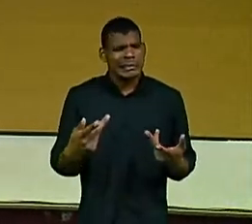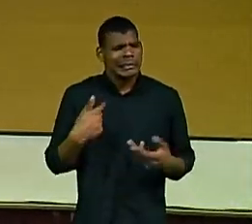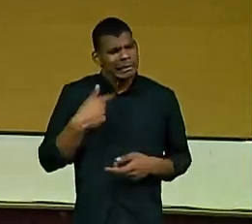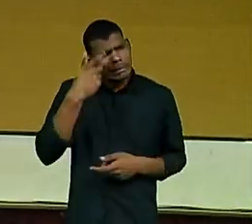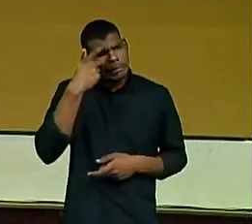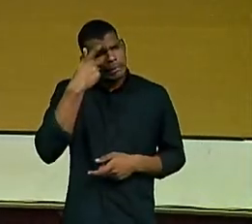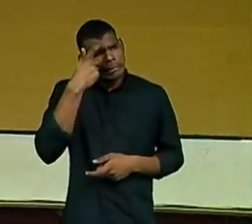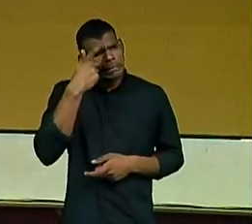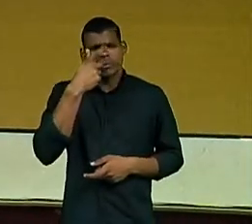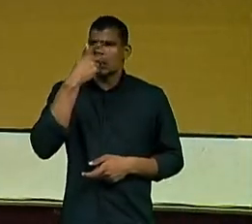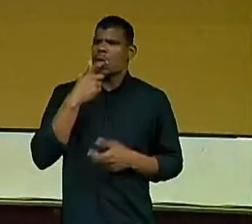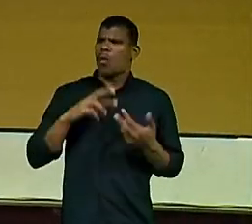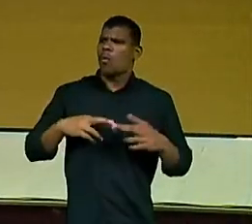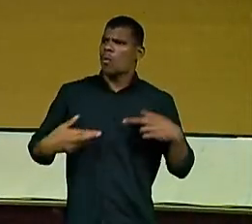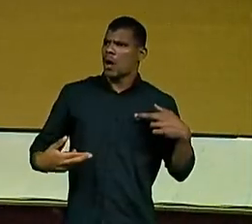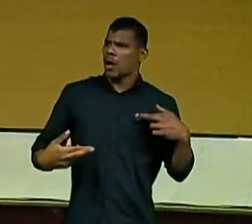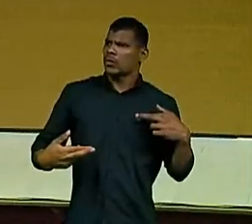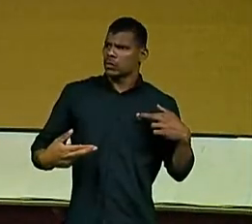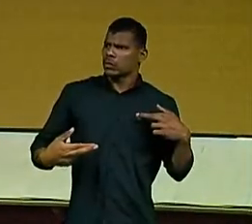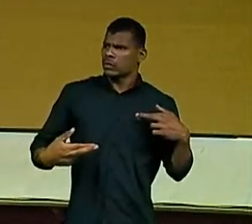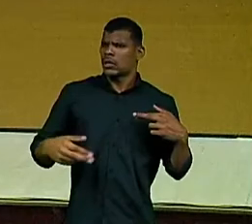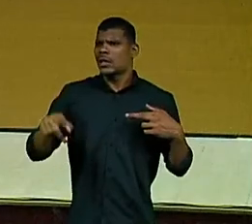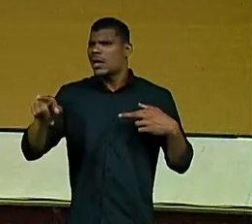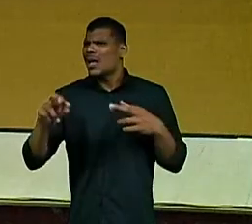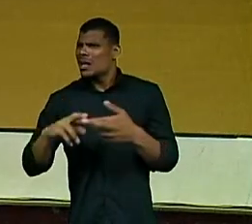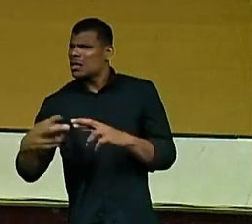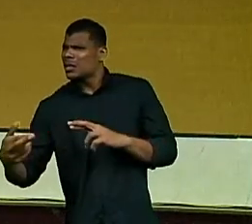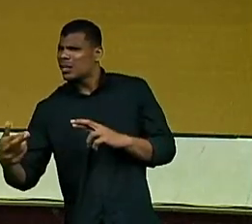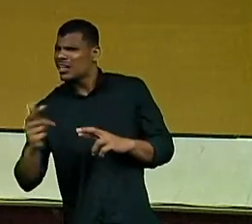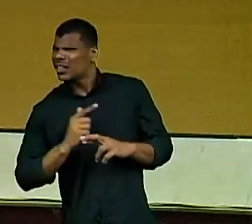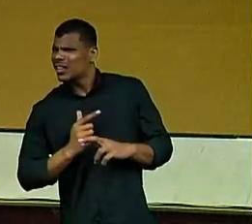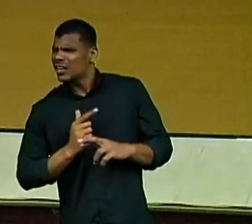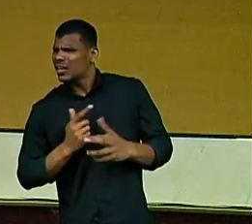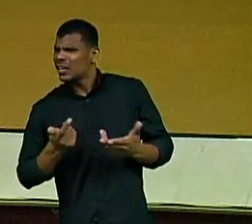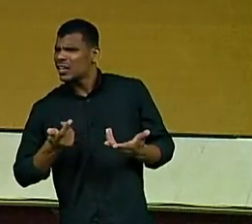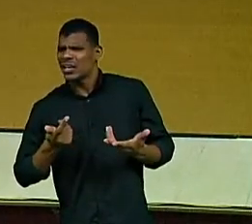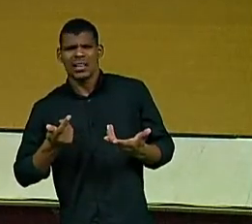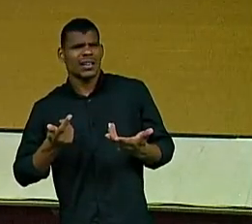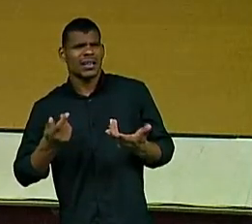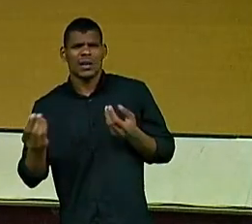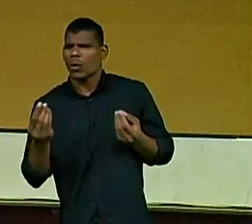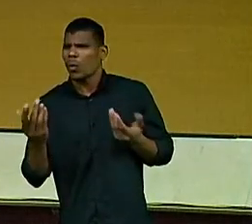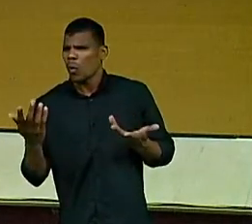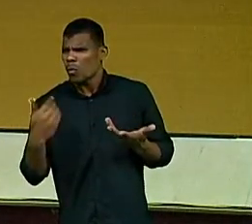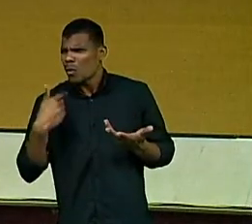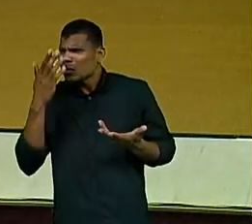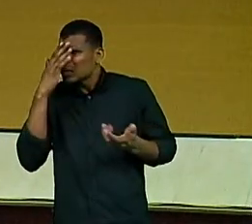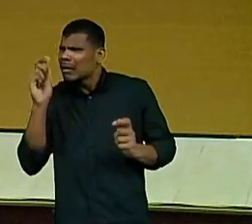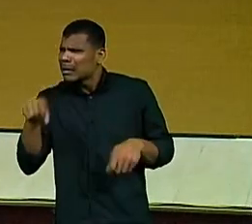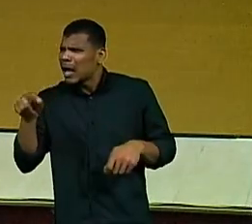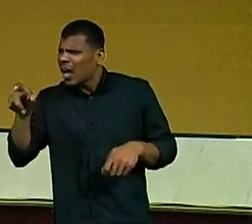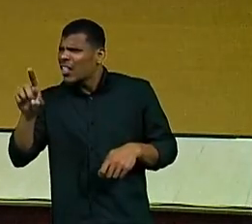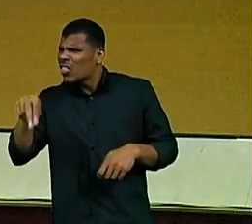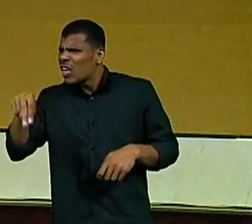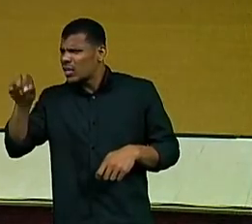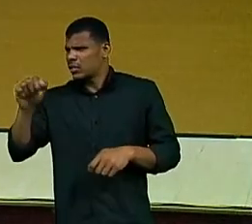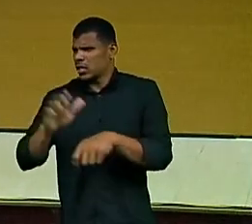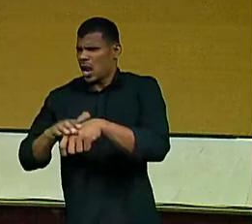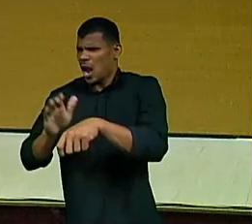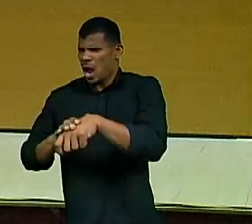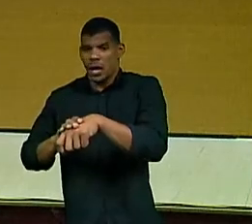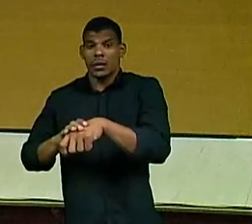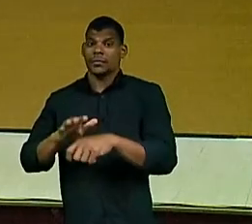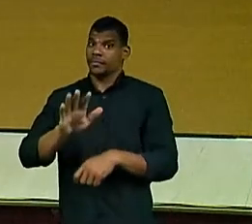a resposta era assim é possível um ser vivo interpretar DNA do outro porque